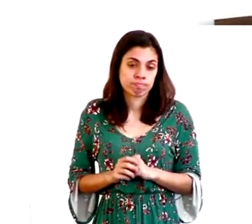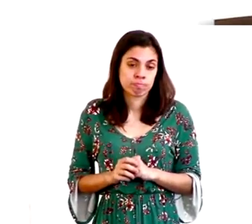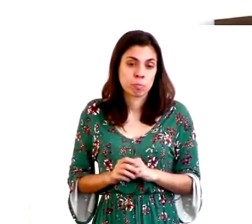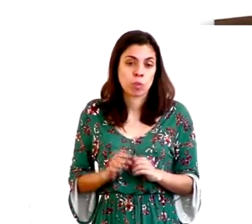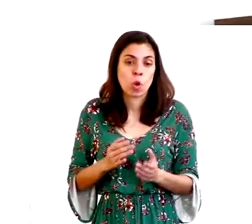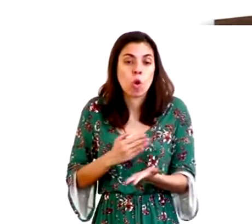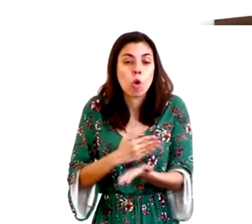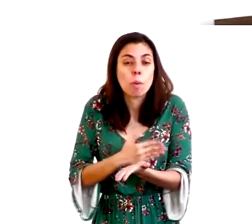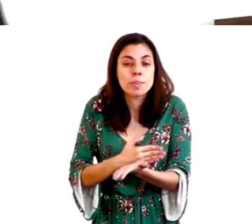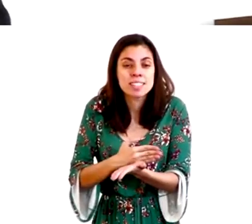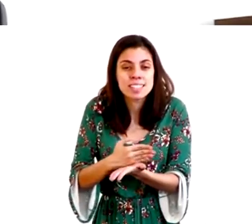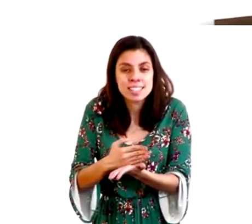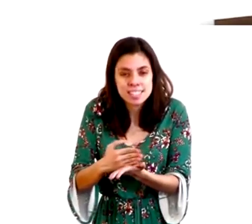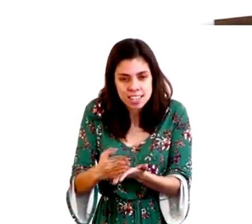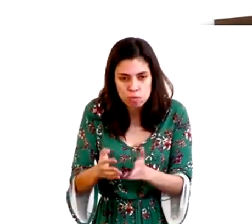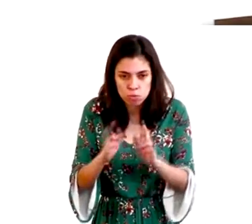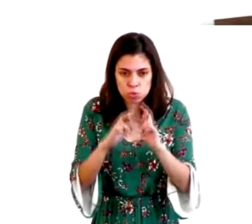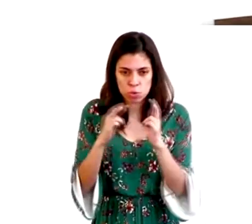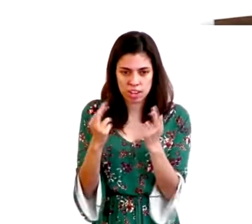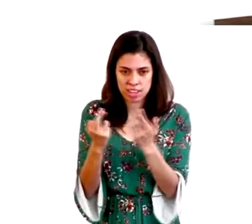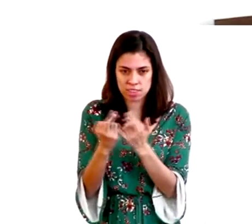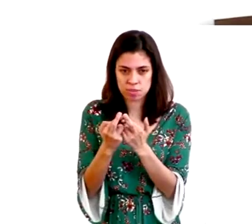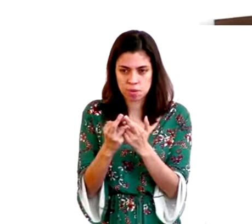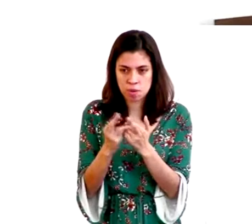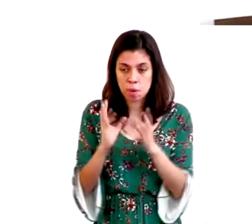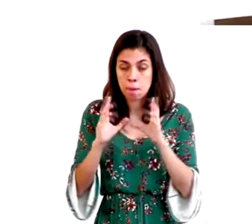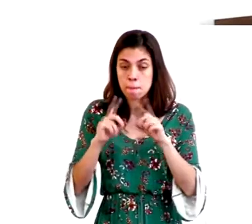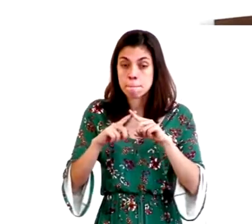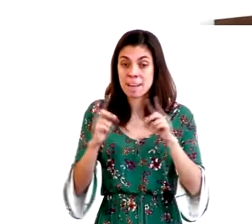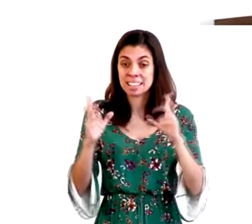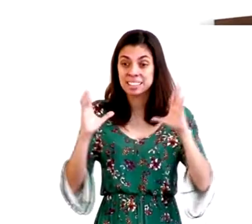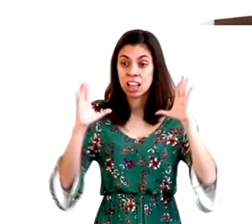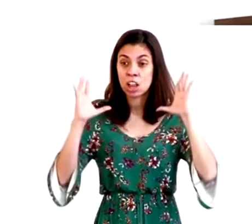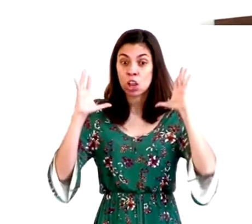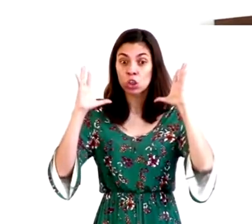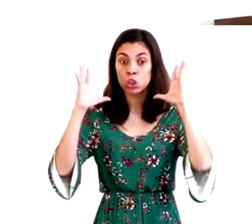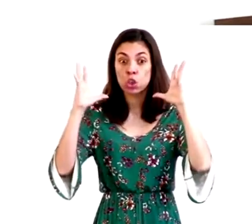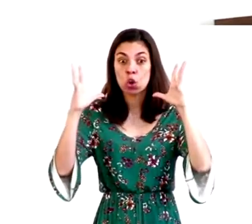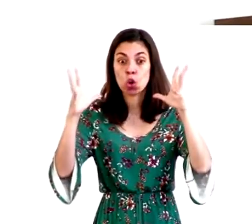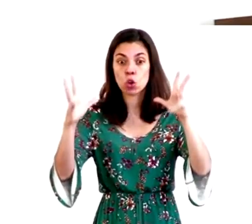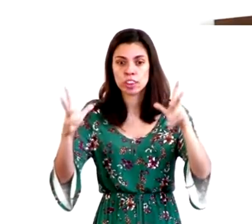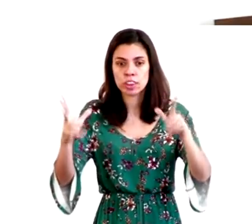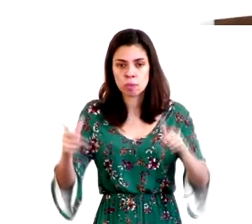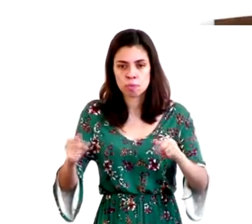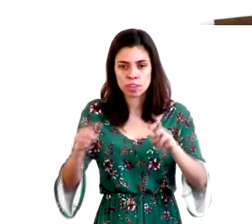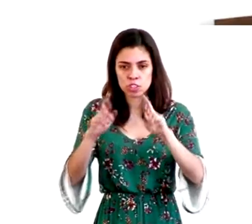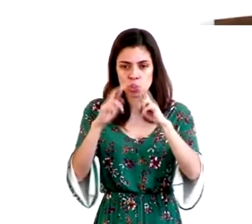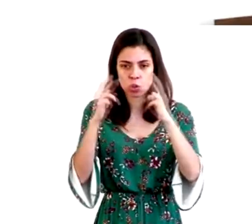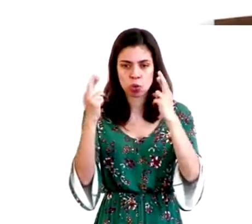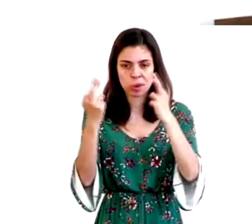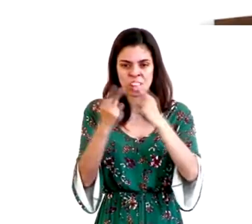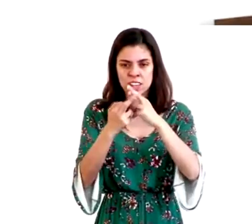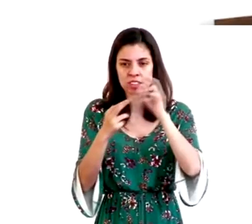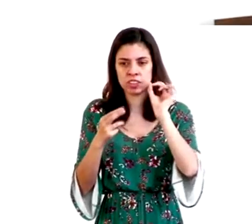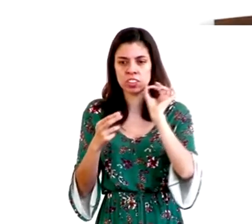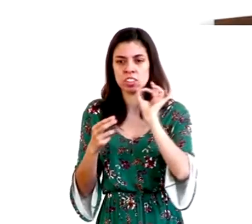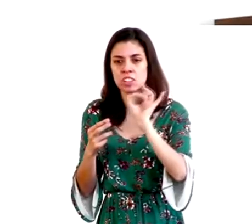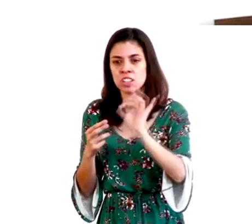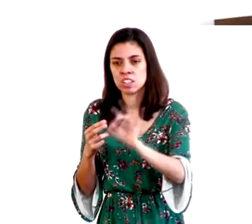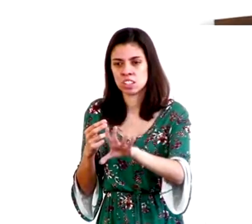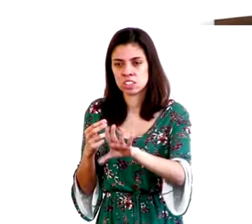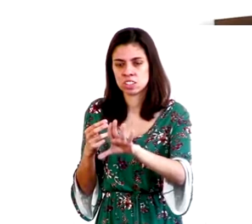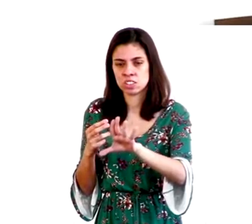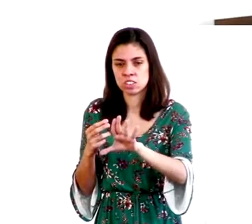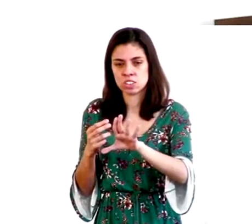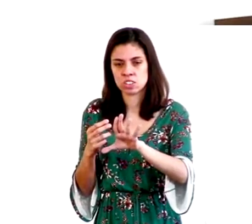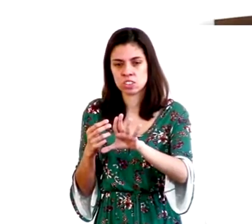Nós vivemos neste mundo e nós enfrentaremos toda a oposição que este mundo que odeia